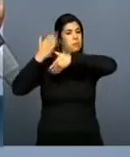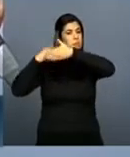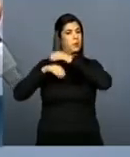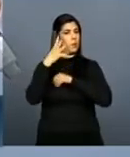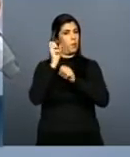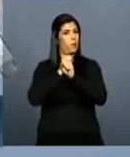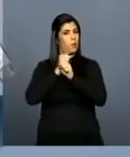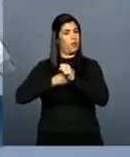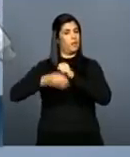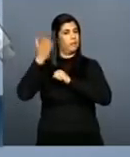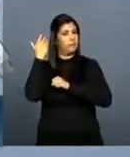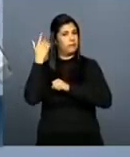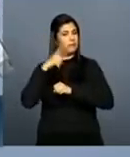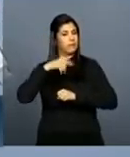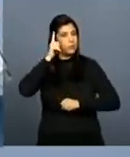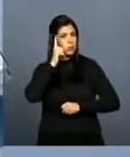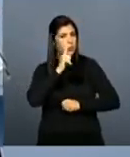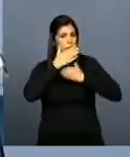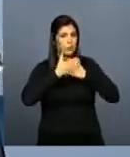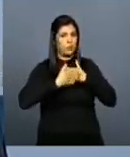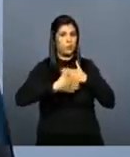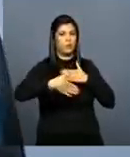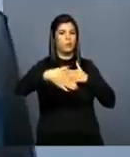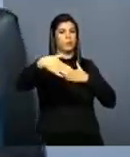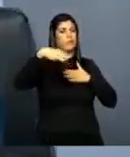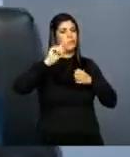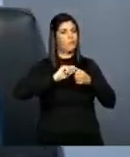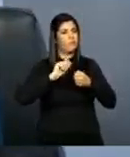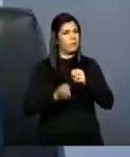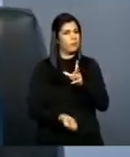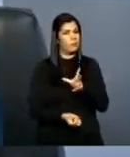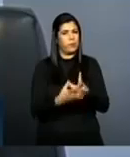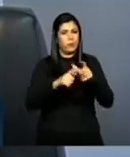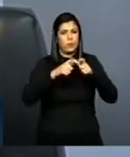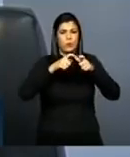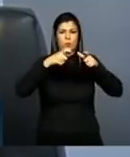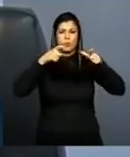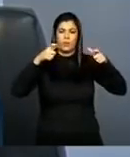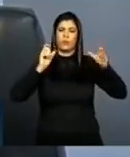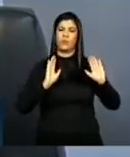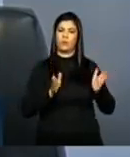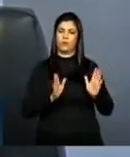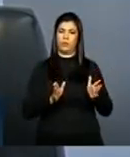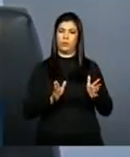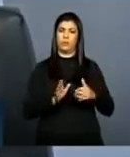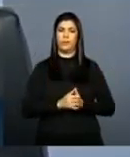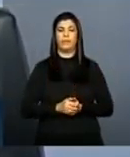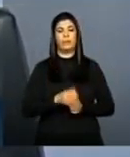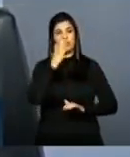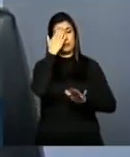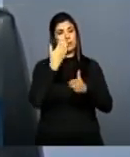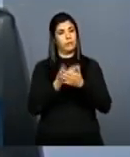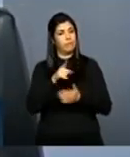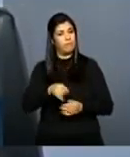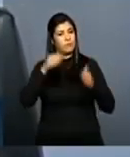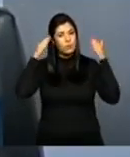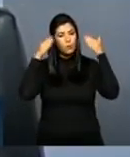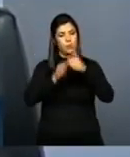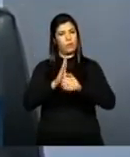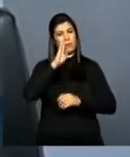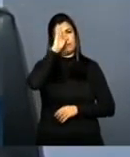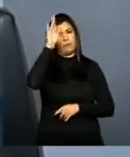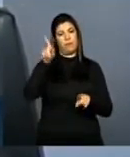4 anos e vê que a gente conseguiu fazer muito mais ainda. Eu acho que esse é o principal